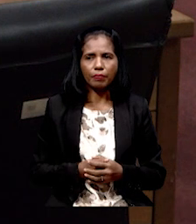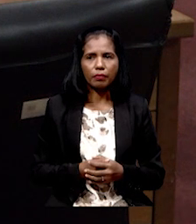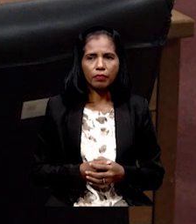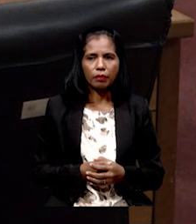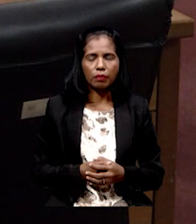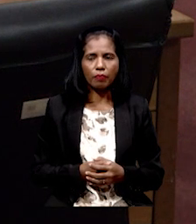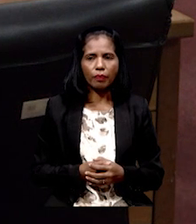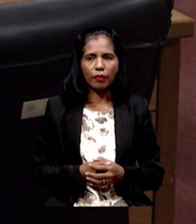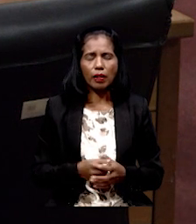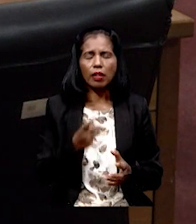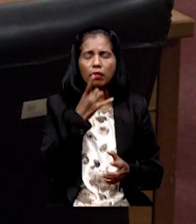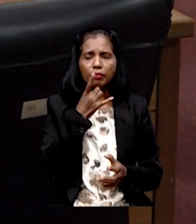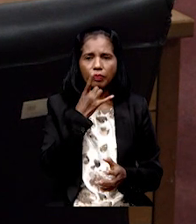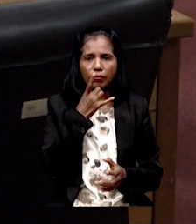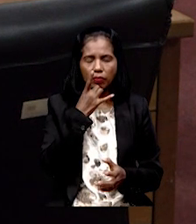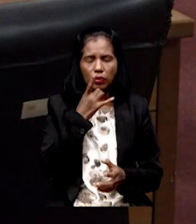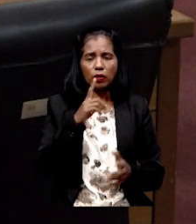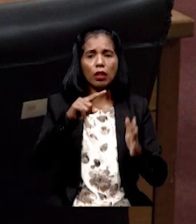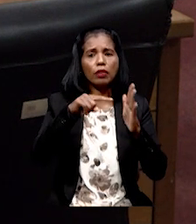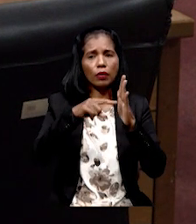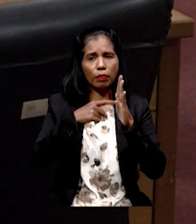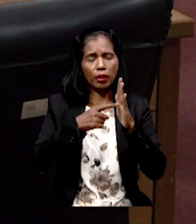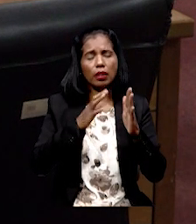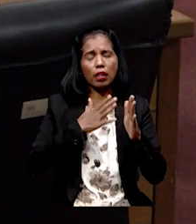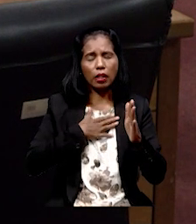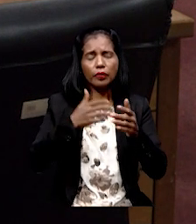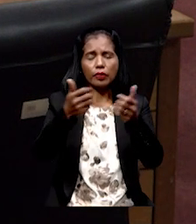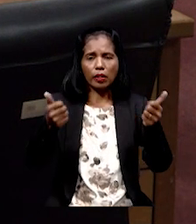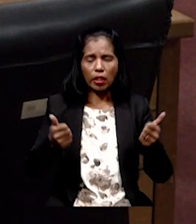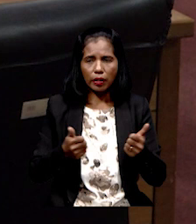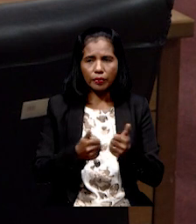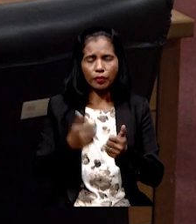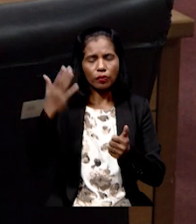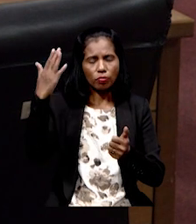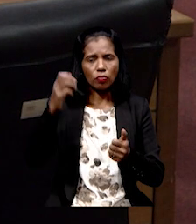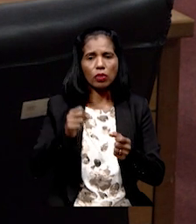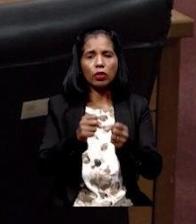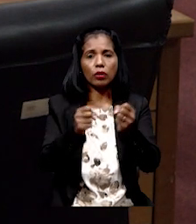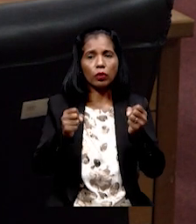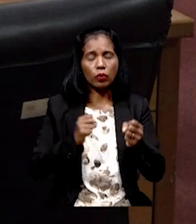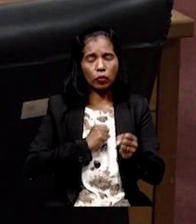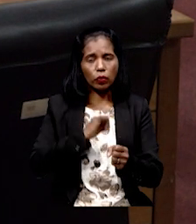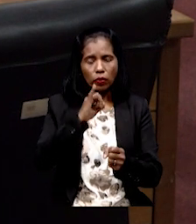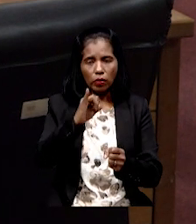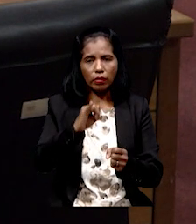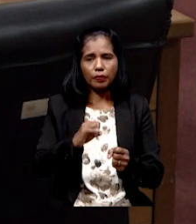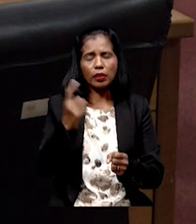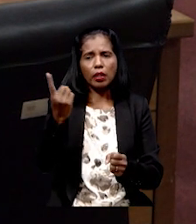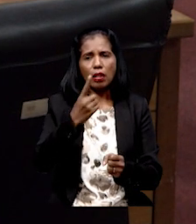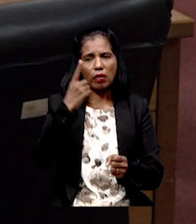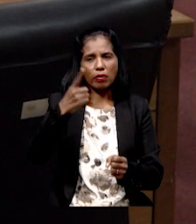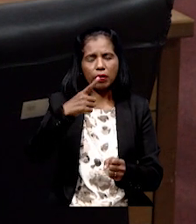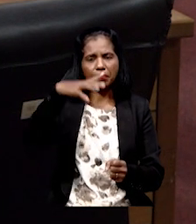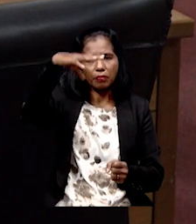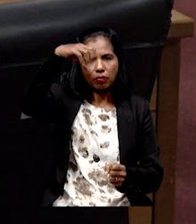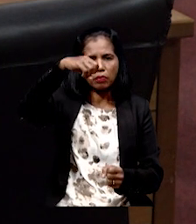ia hau ne aldea holbelis aeroporto to o zuma lain kasa ne sempre